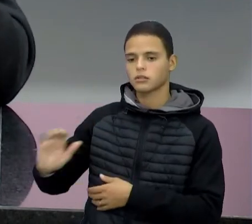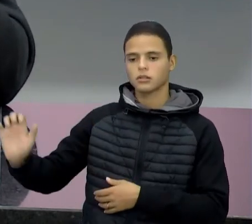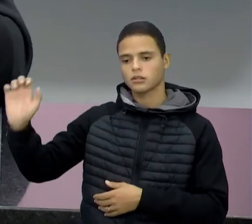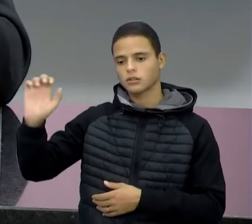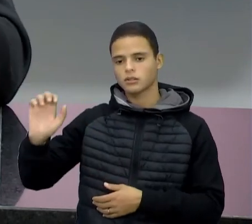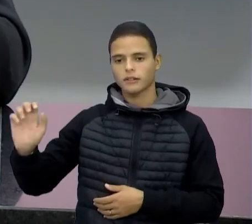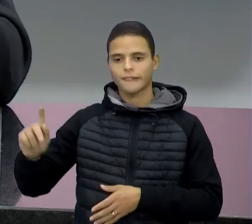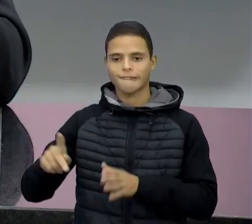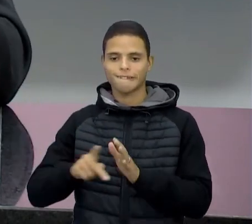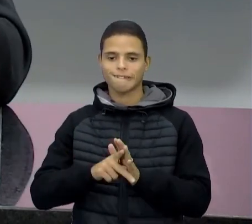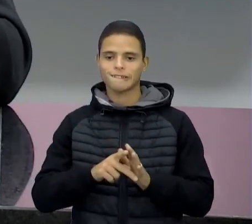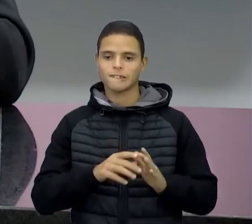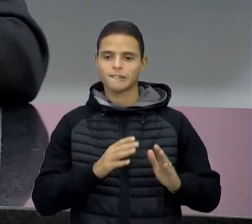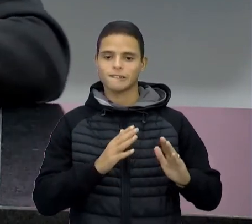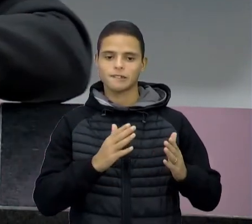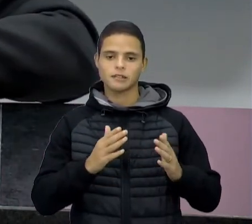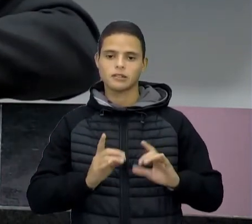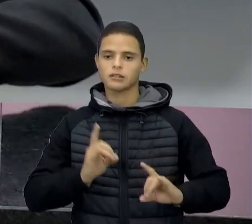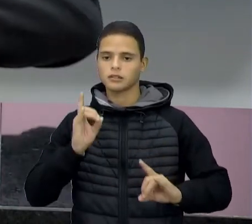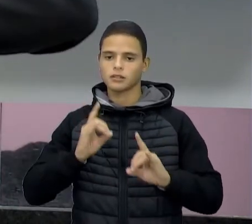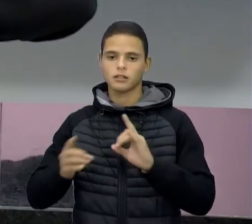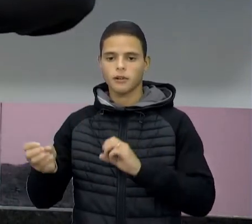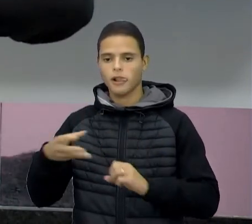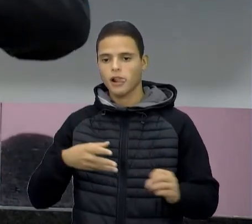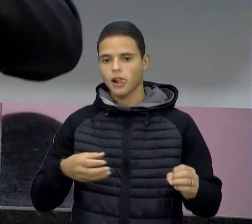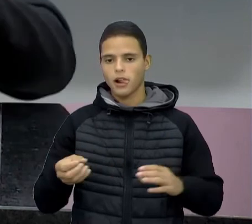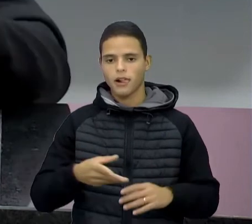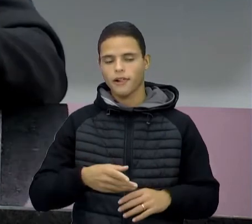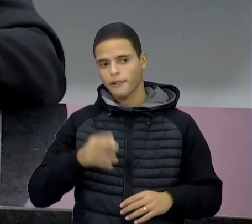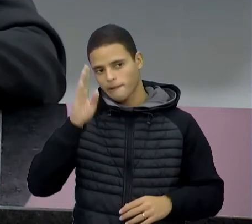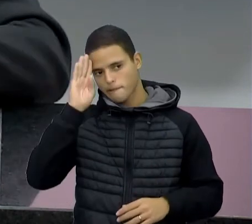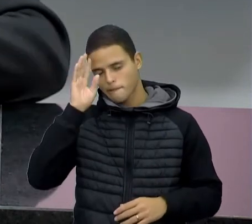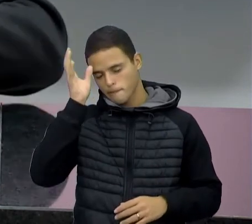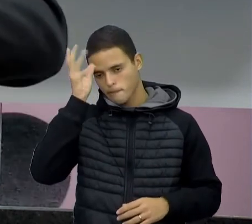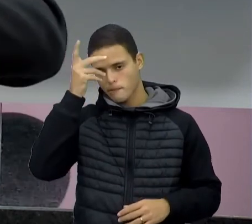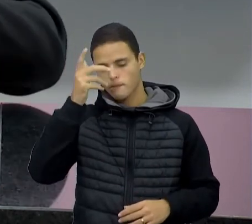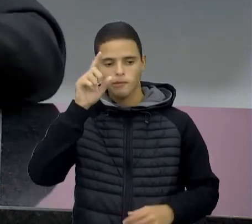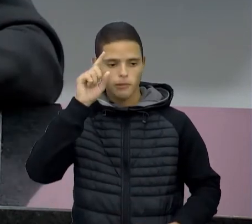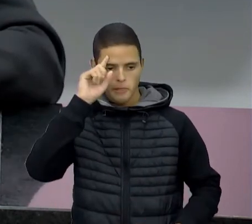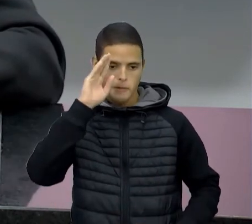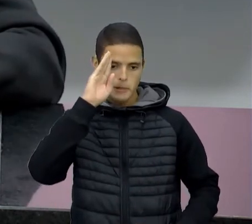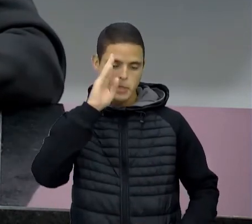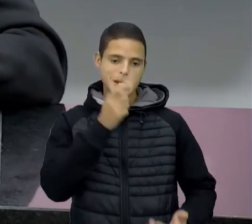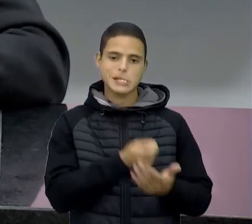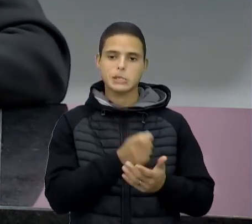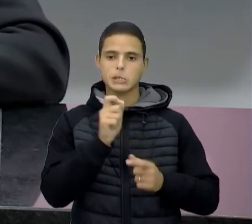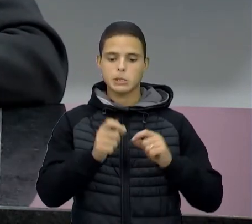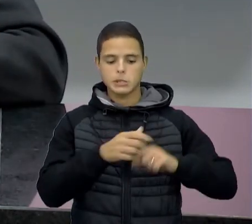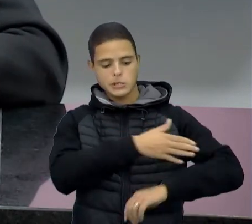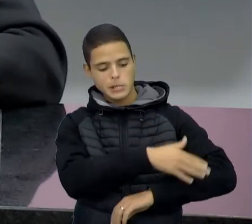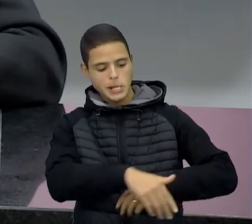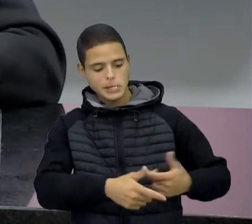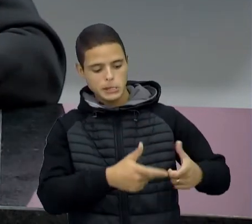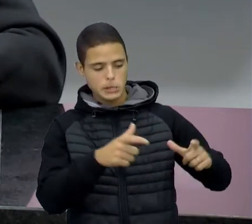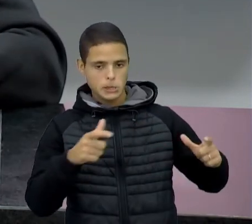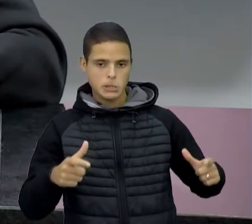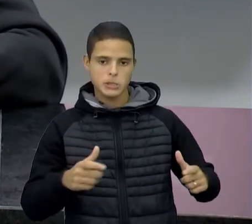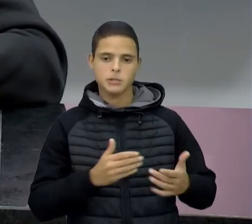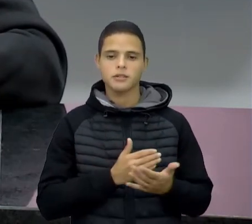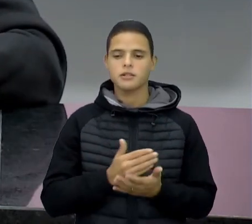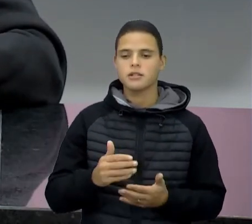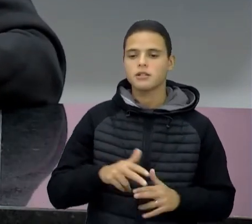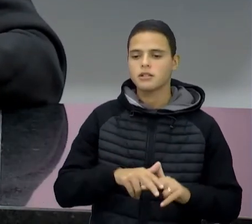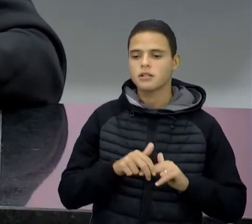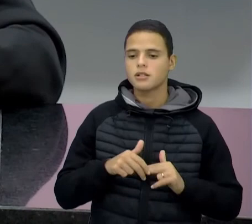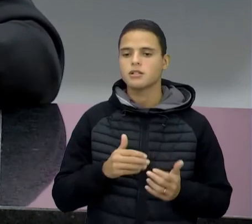europeu de modernização. Então, eles resolveram ampliar avenidas, ruas, e para isso eles começaram